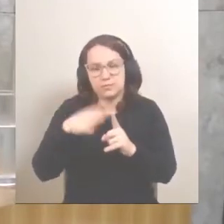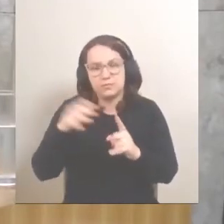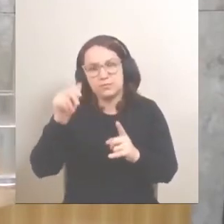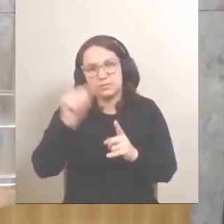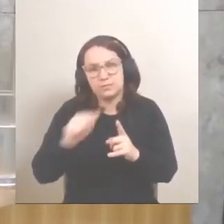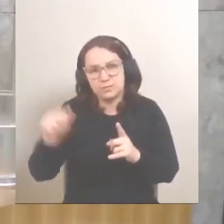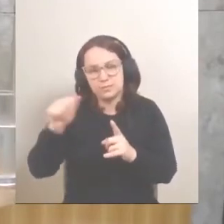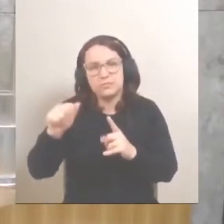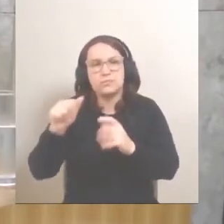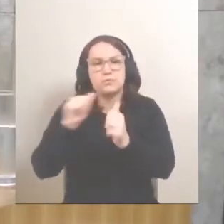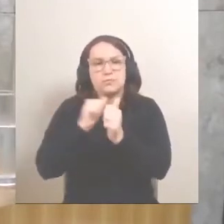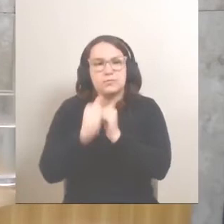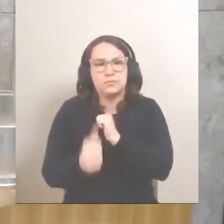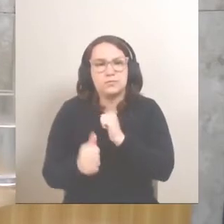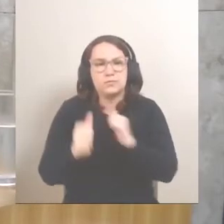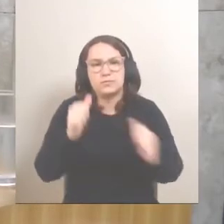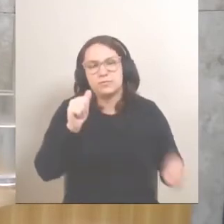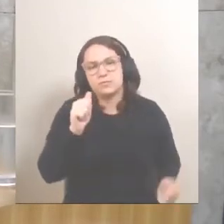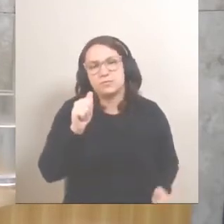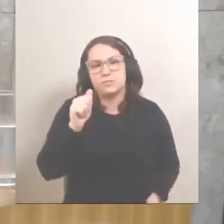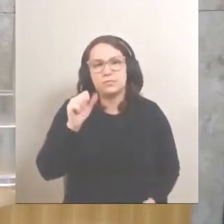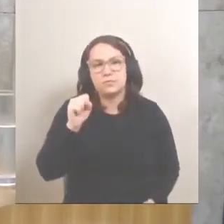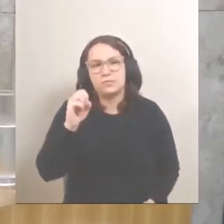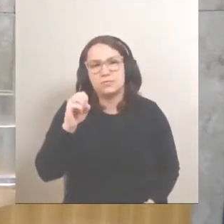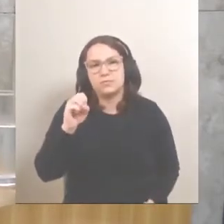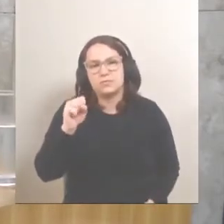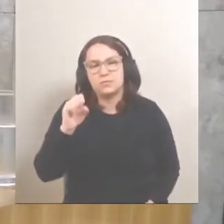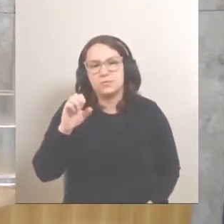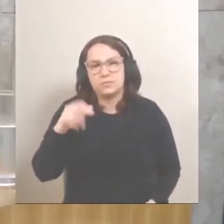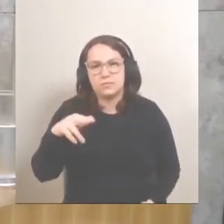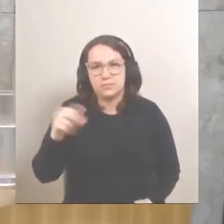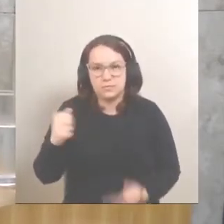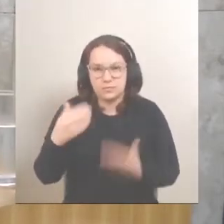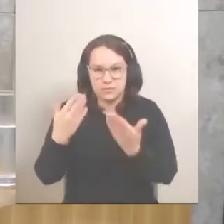Associação Atlético Açucena.